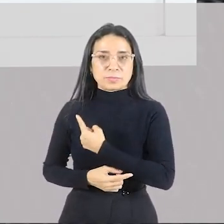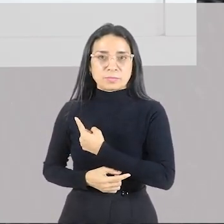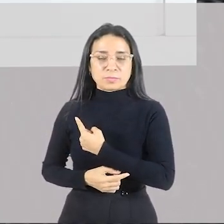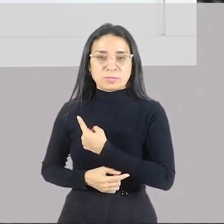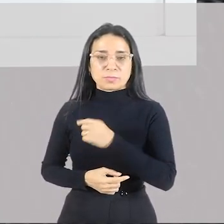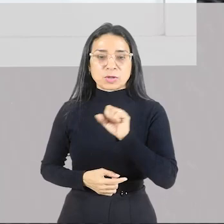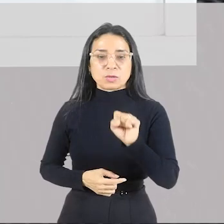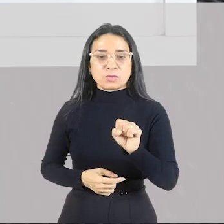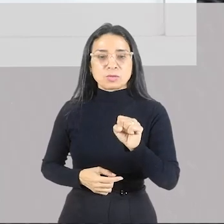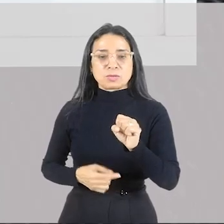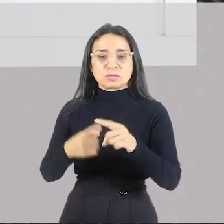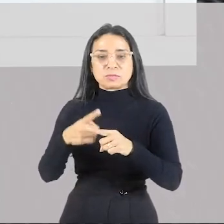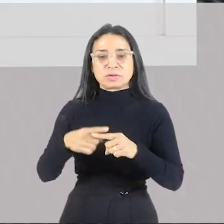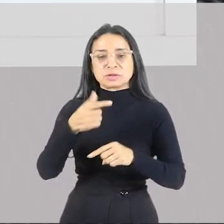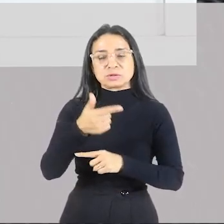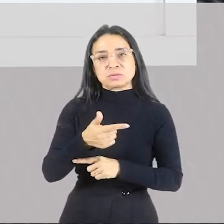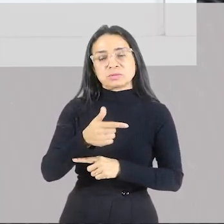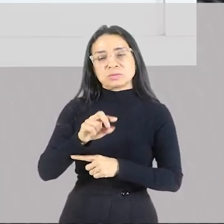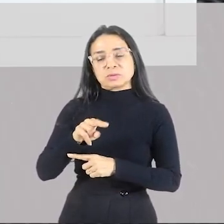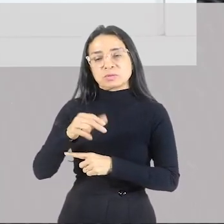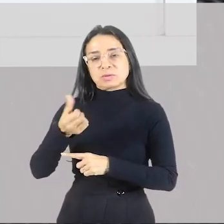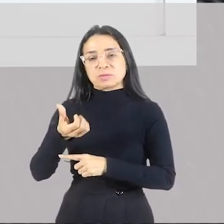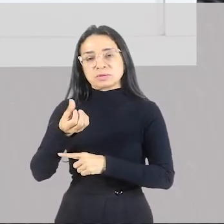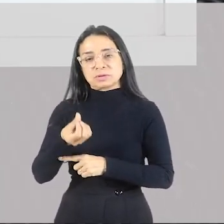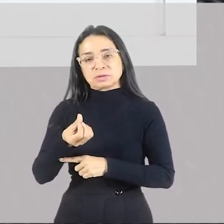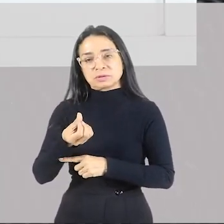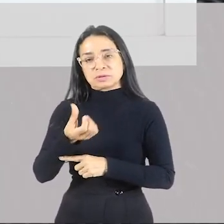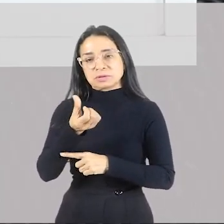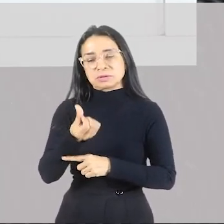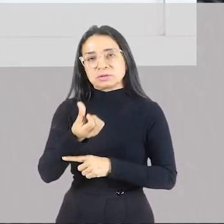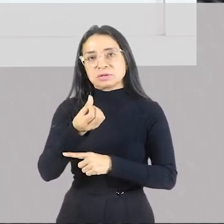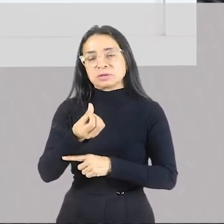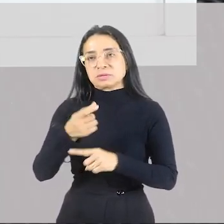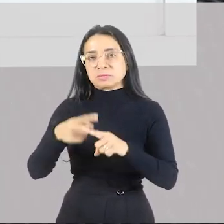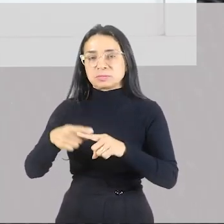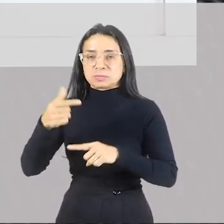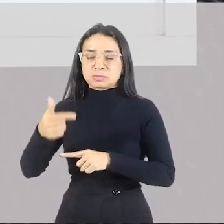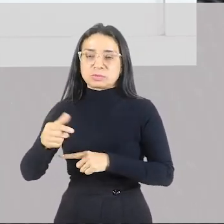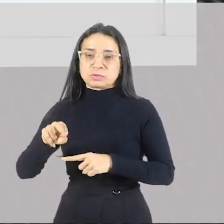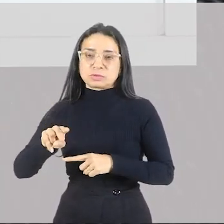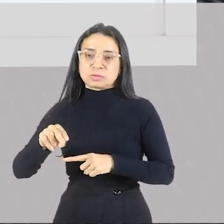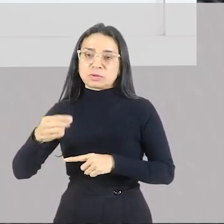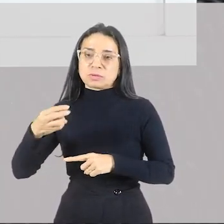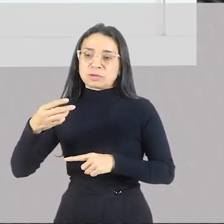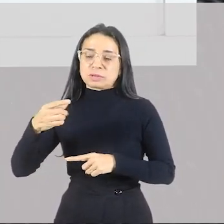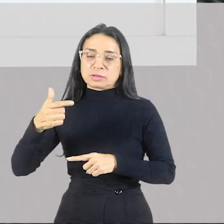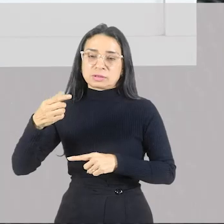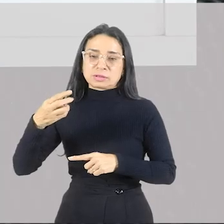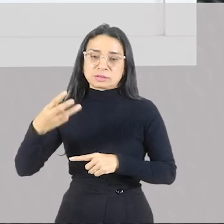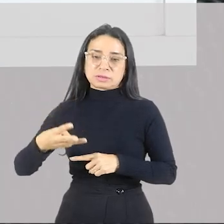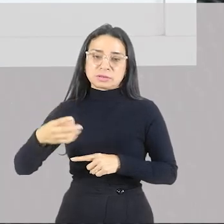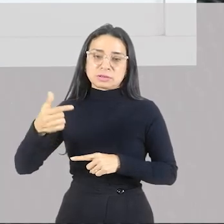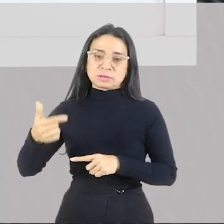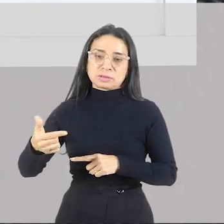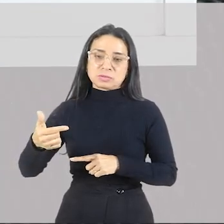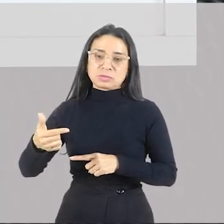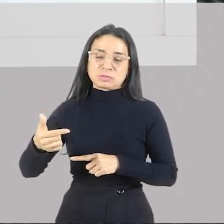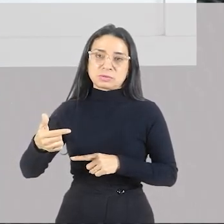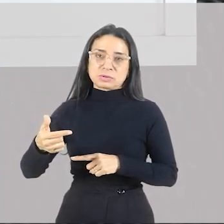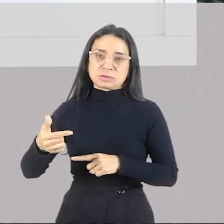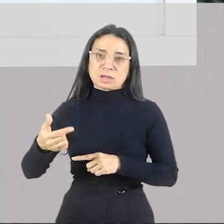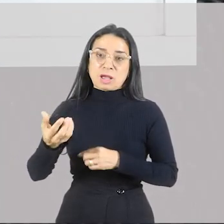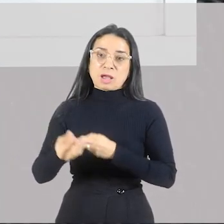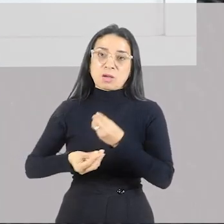16, 16 vezes 2 dá 32, e aí você tem 32 formas